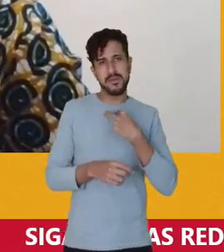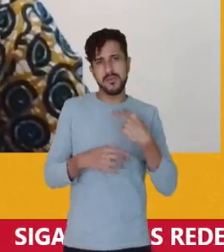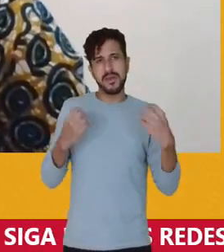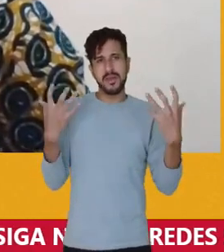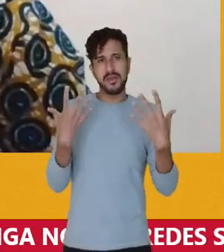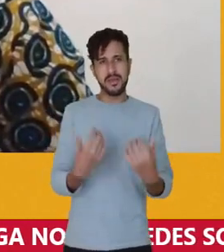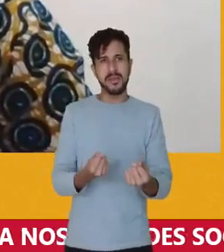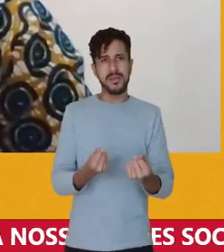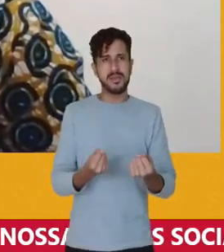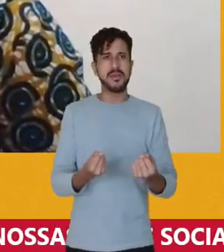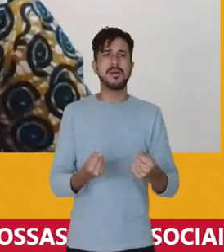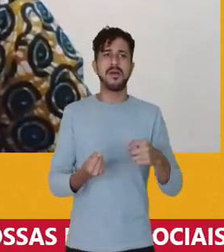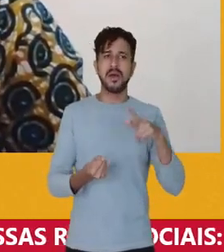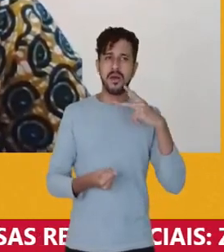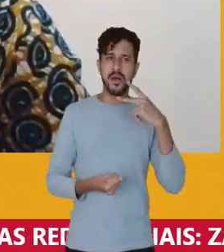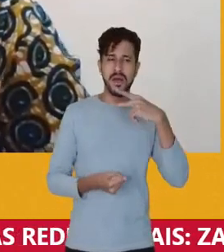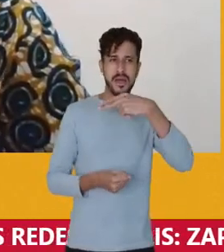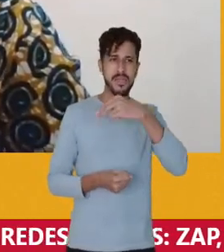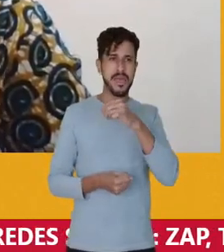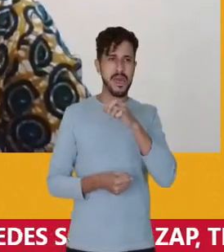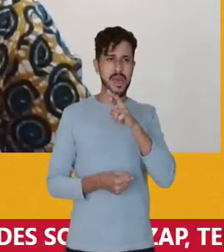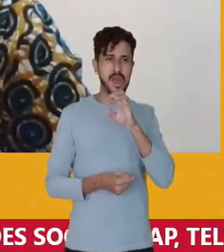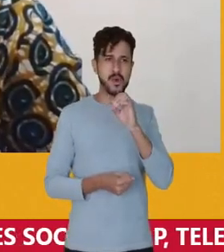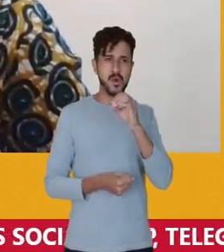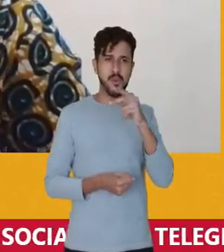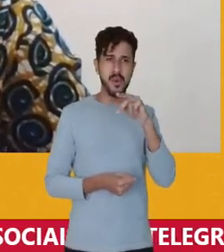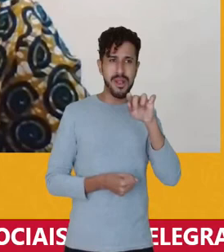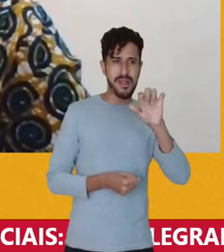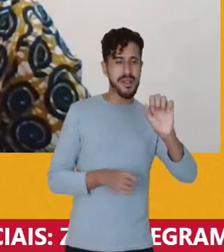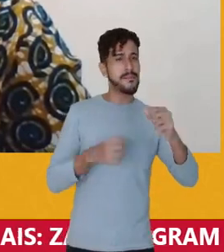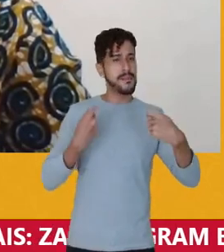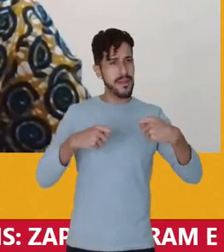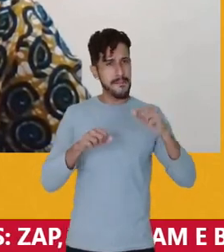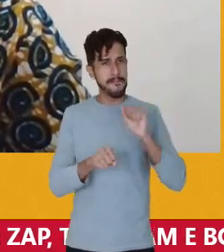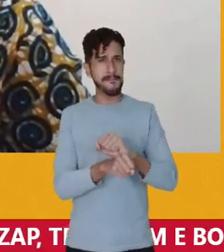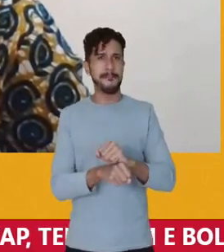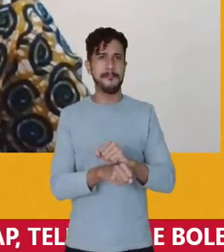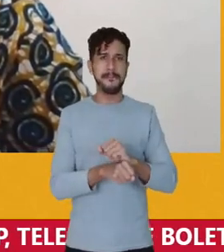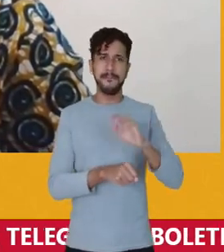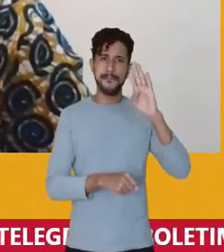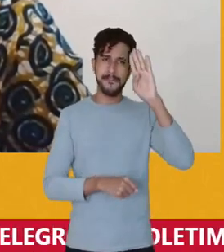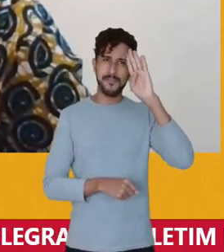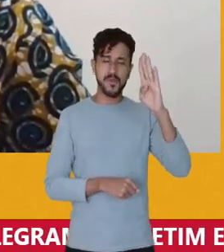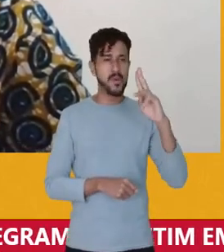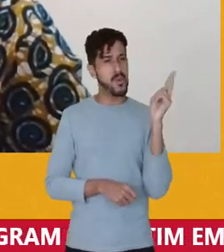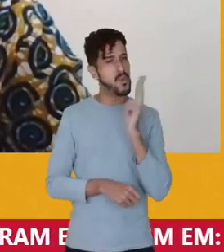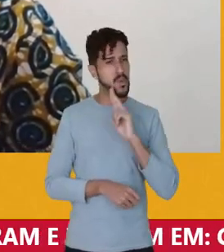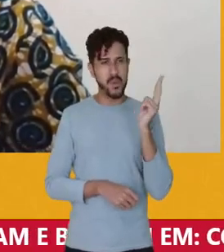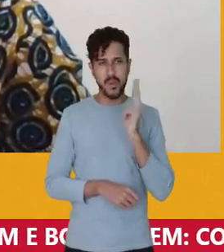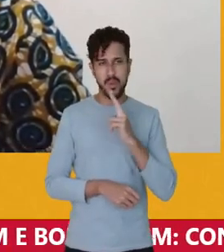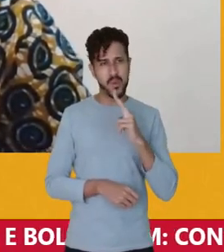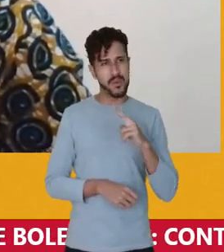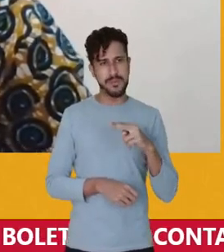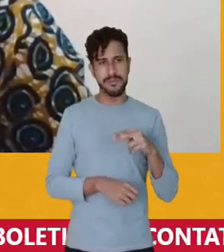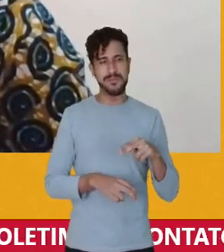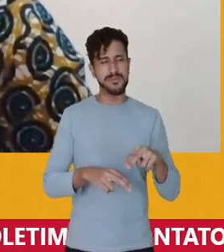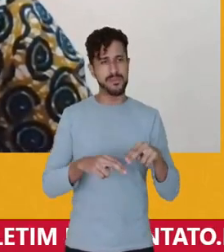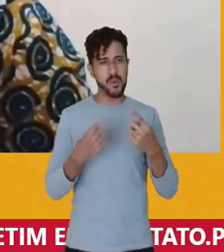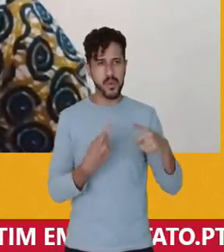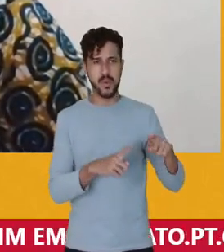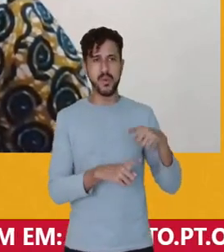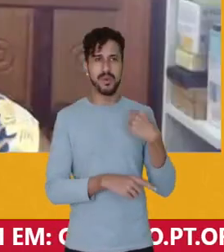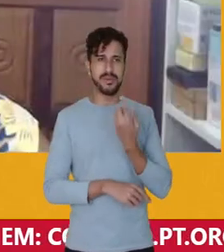A necropolítica precisa parar, né? Principalmente urgente, né, de atingir as nossas